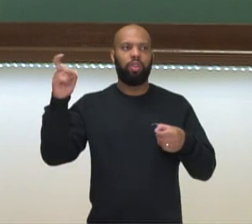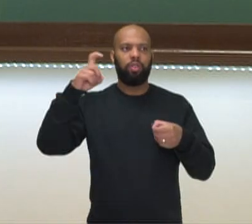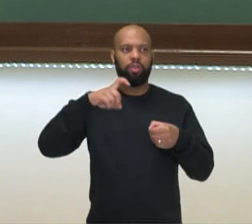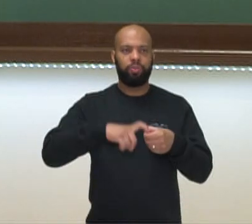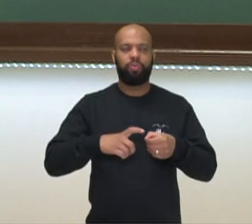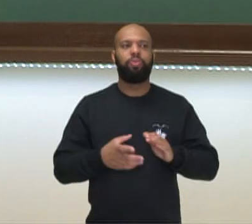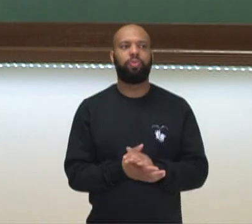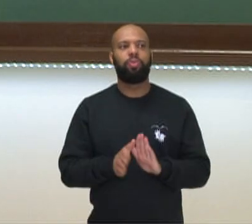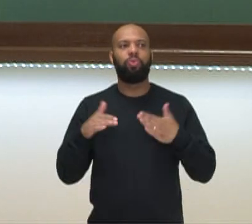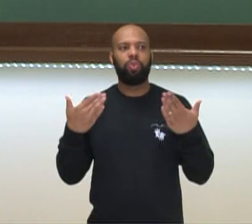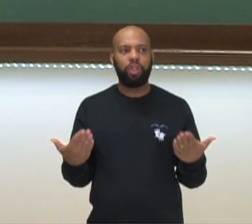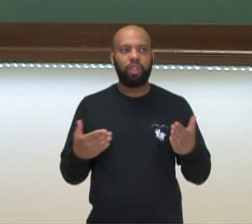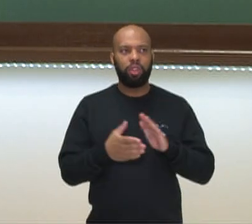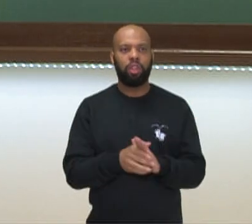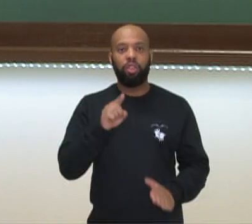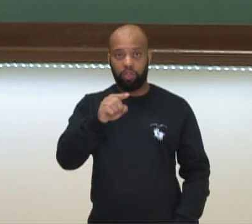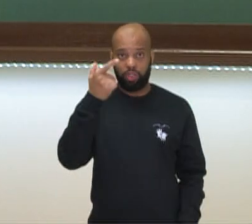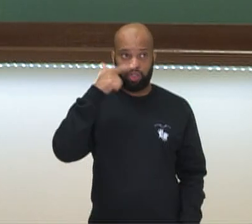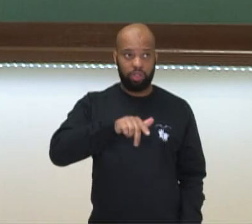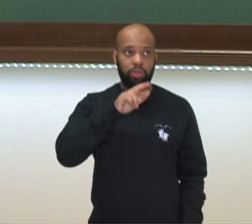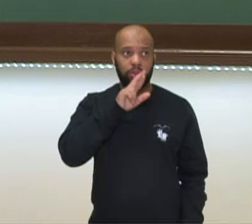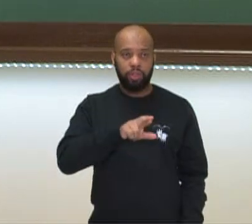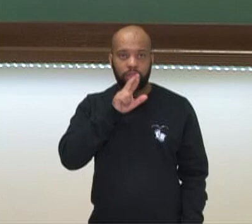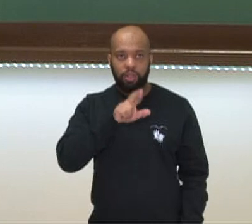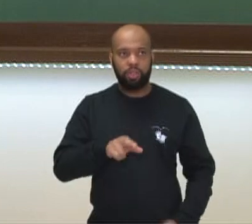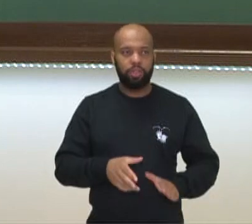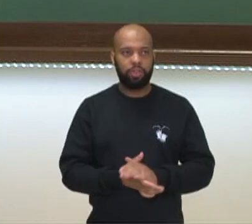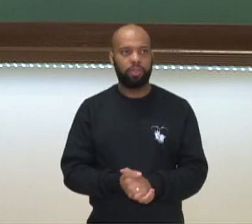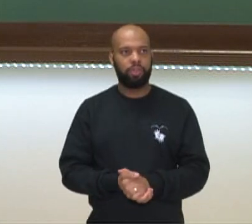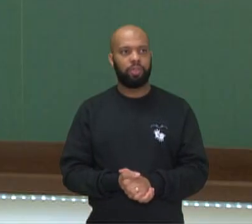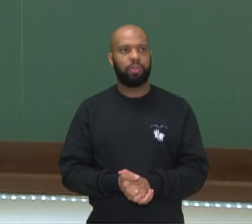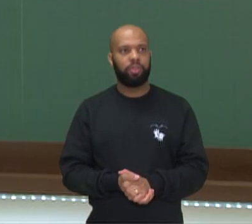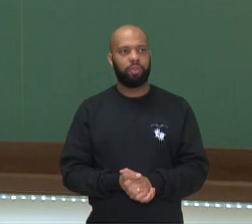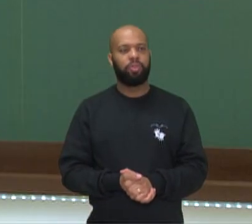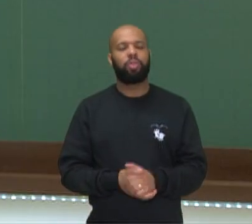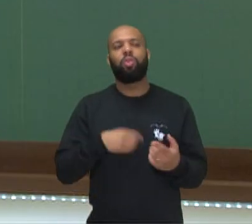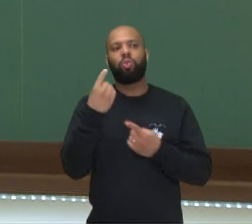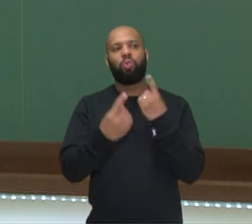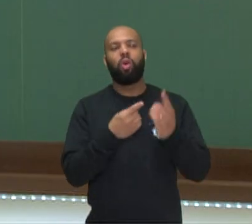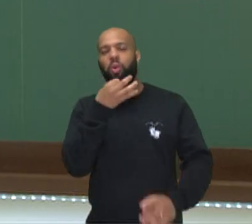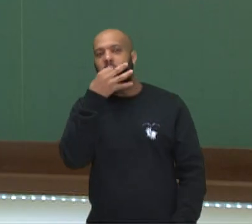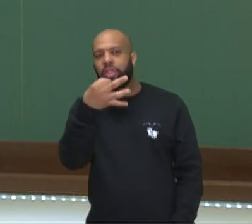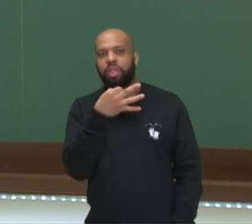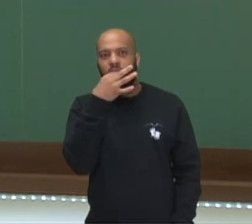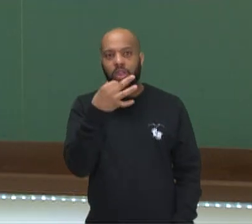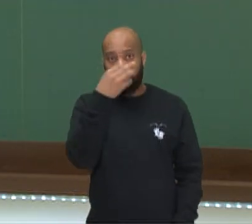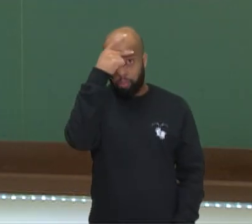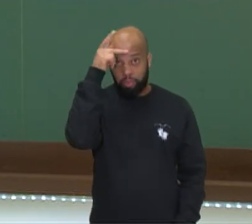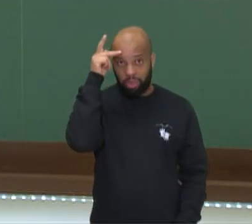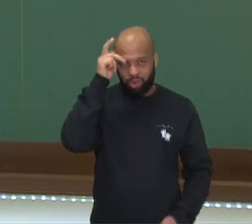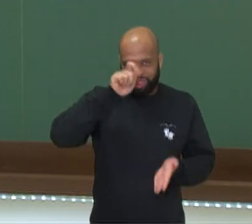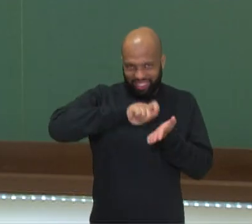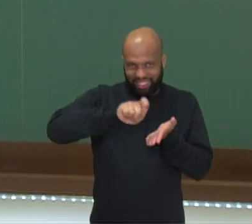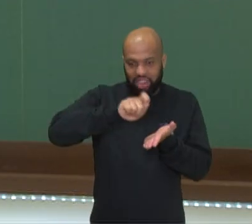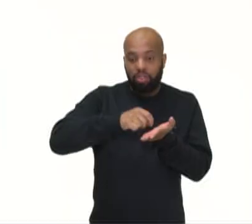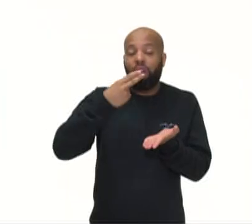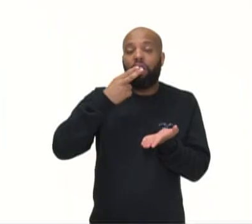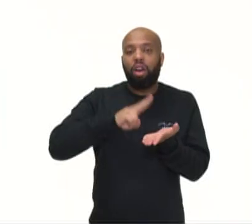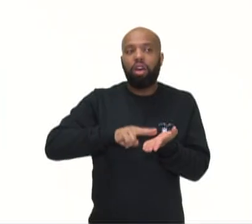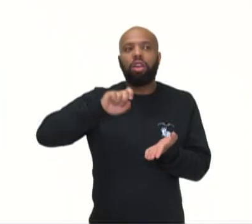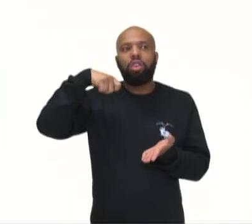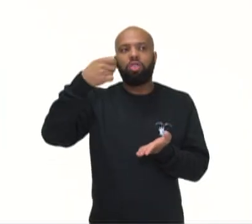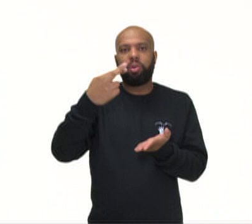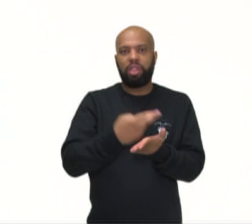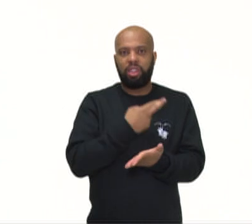Voltamos. E aí, conseguiram responder? Qual a opinião do autor da carta sobre a revista